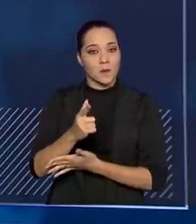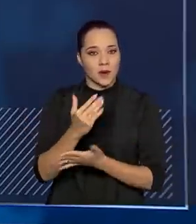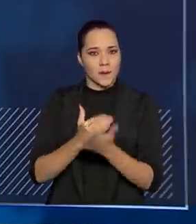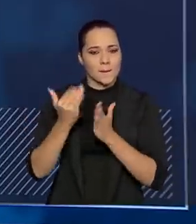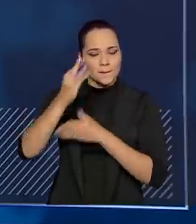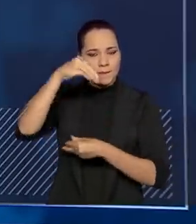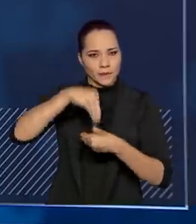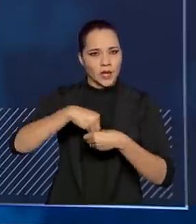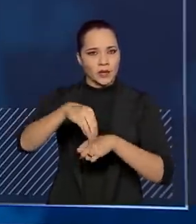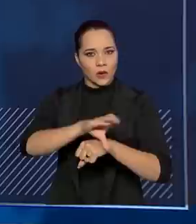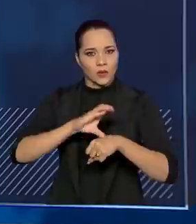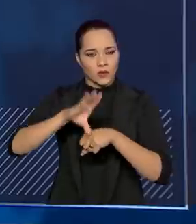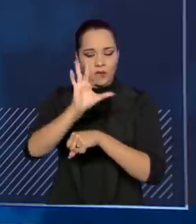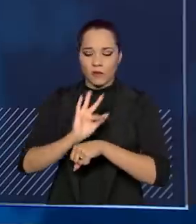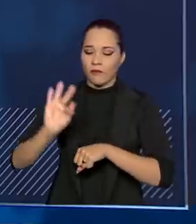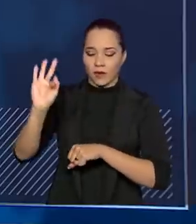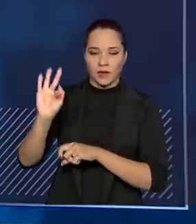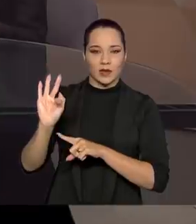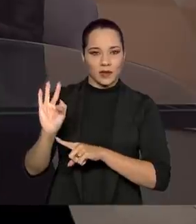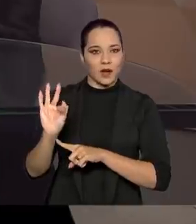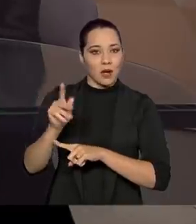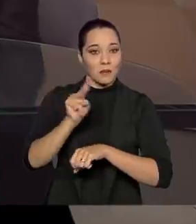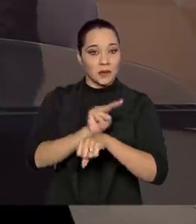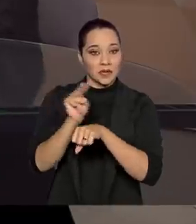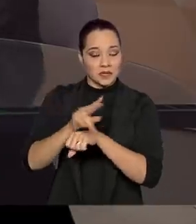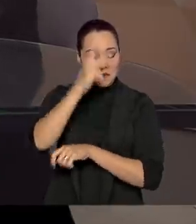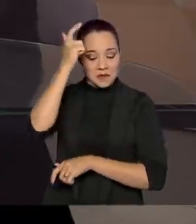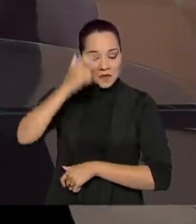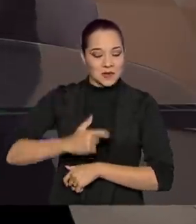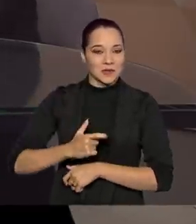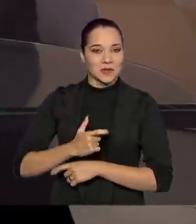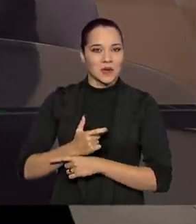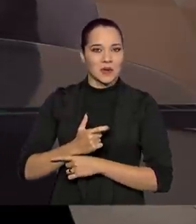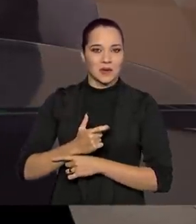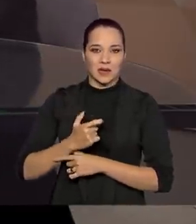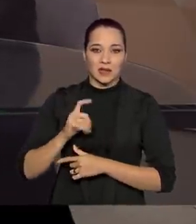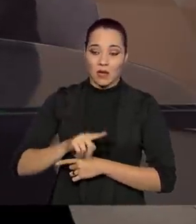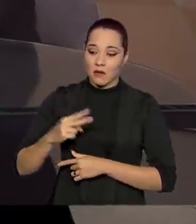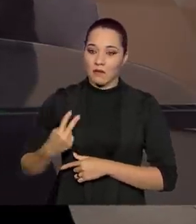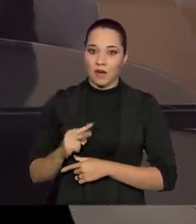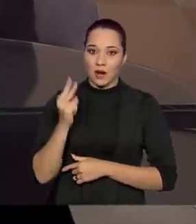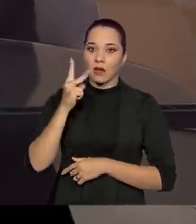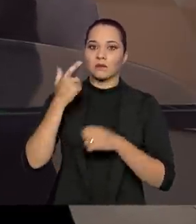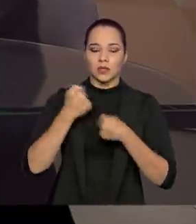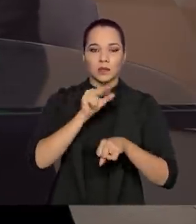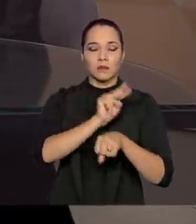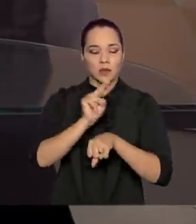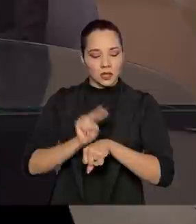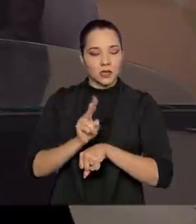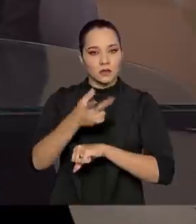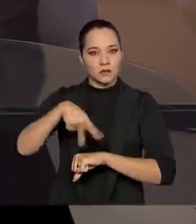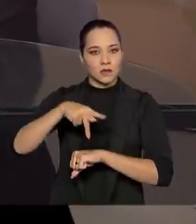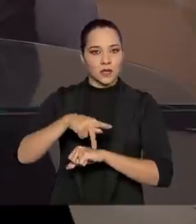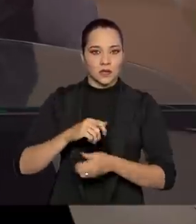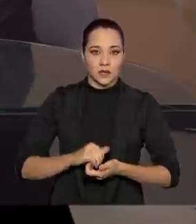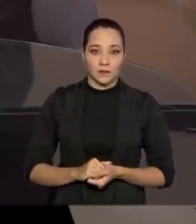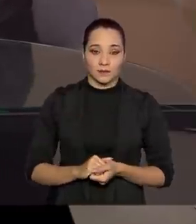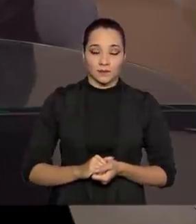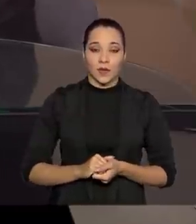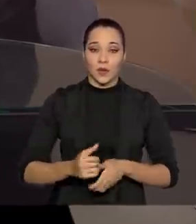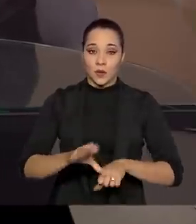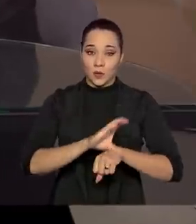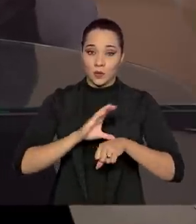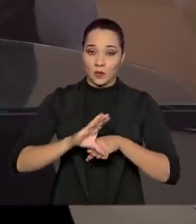dentro da Constituição Federal, ou seja, a proteção do consumidor como um valor a ser protegido pelo Estado. E o Código de